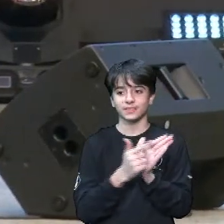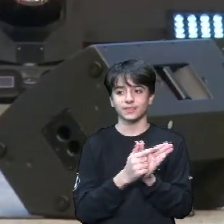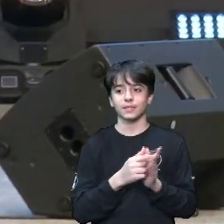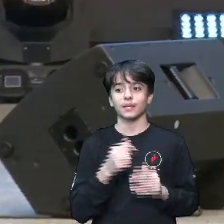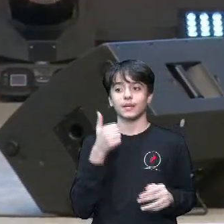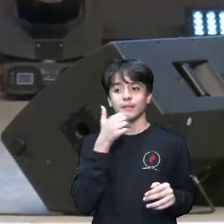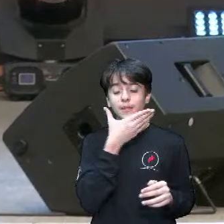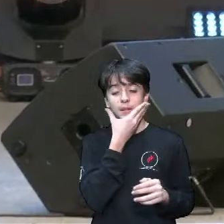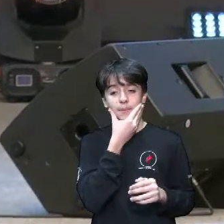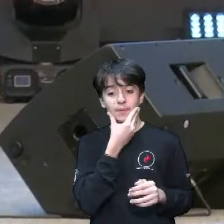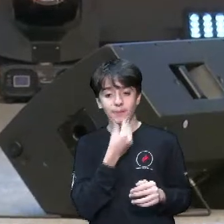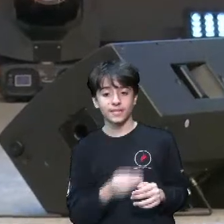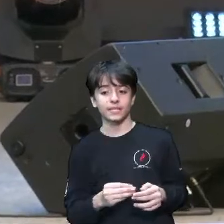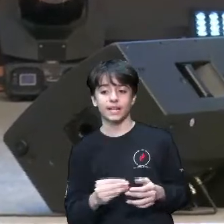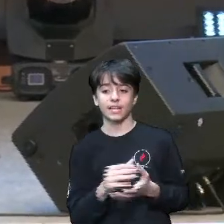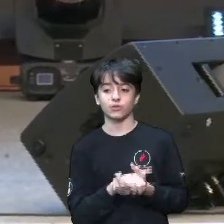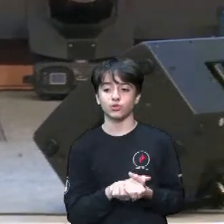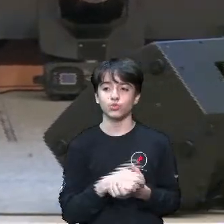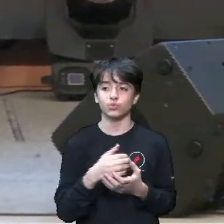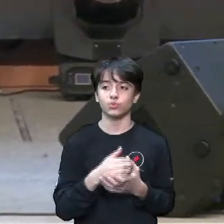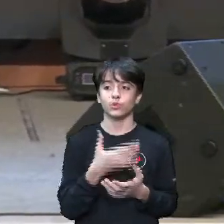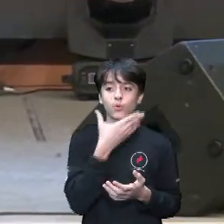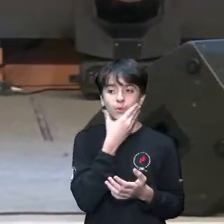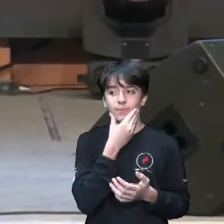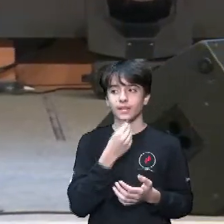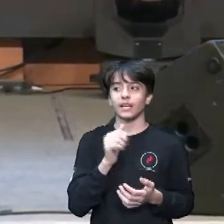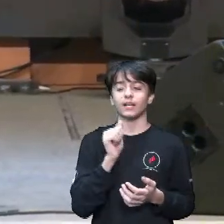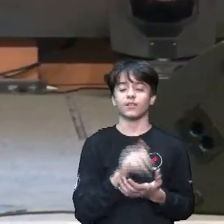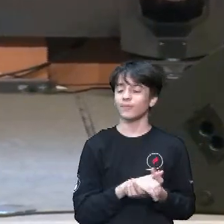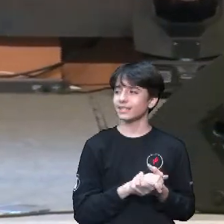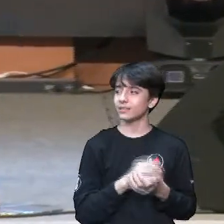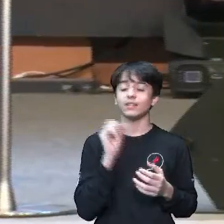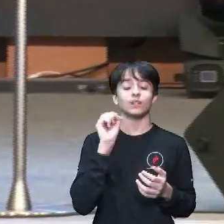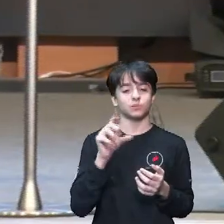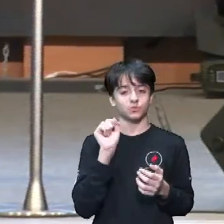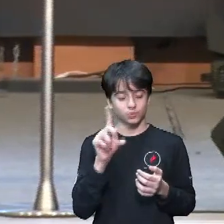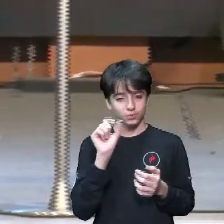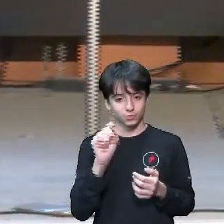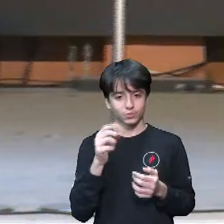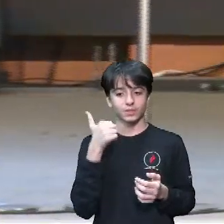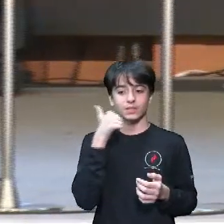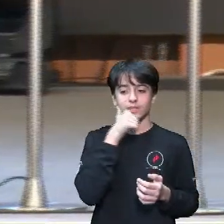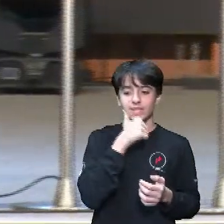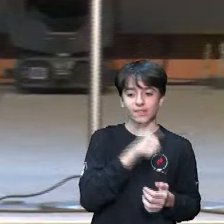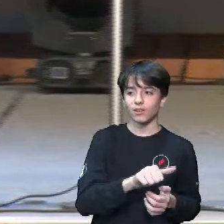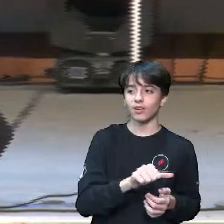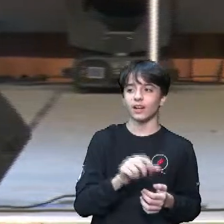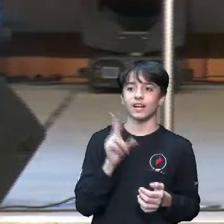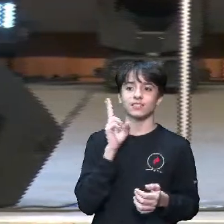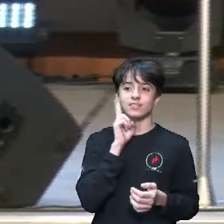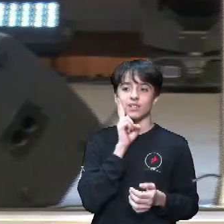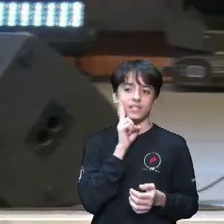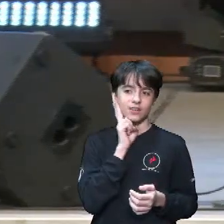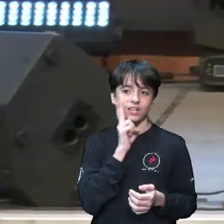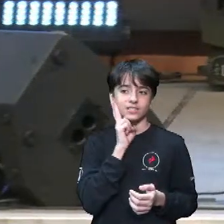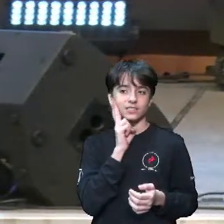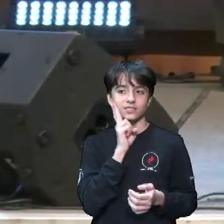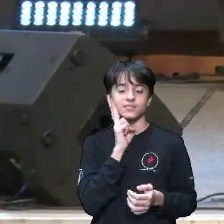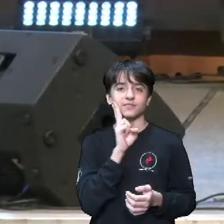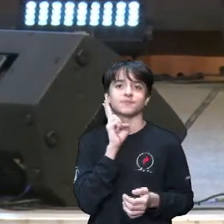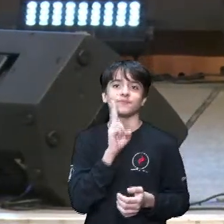pode pegar nas bancadas, nós distribuímos aí domingo passado e terça-feira, você pode pegar aí nas